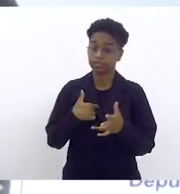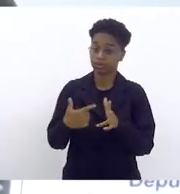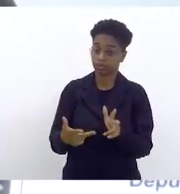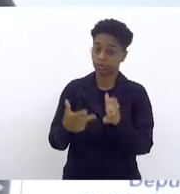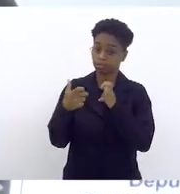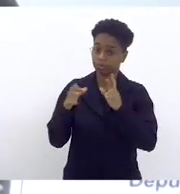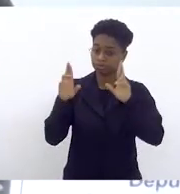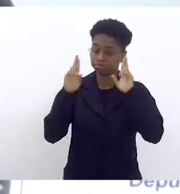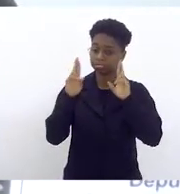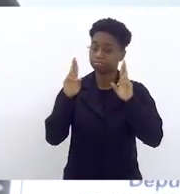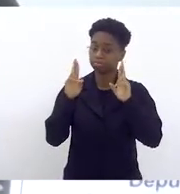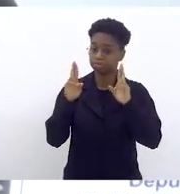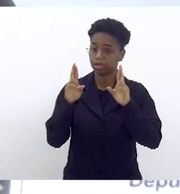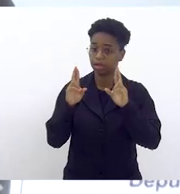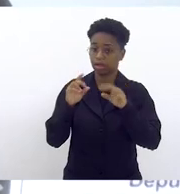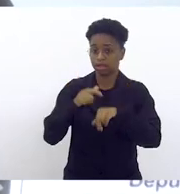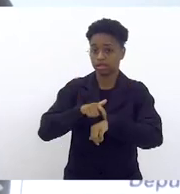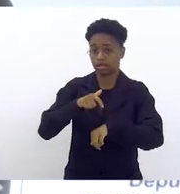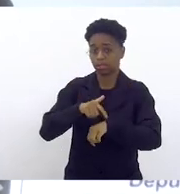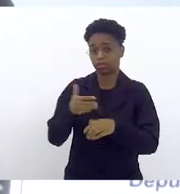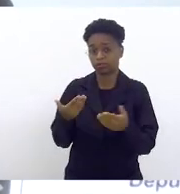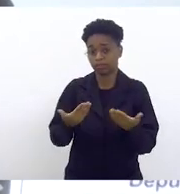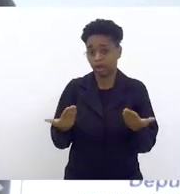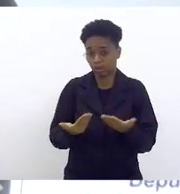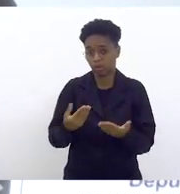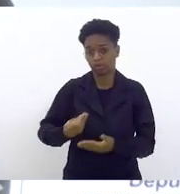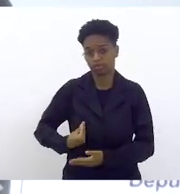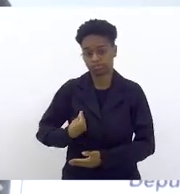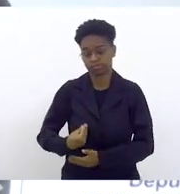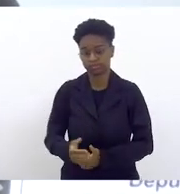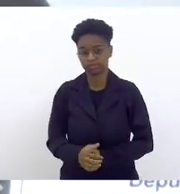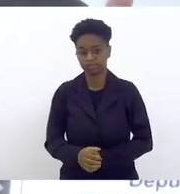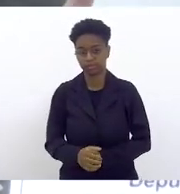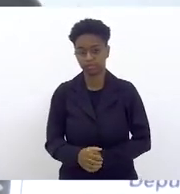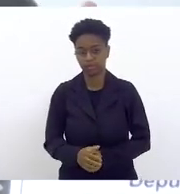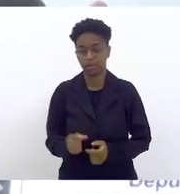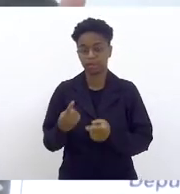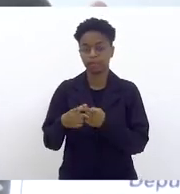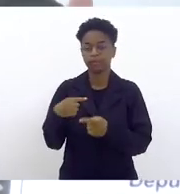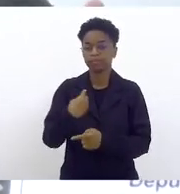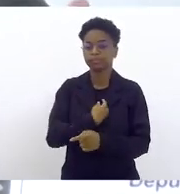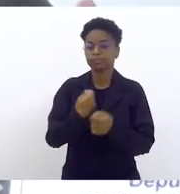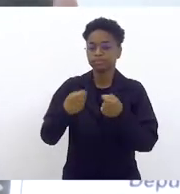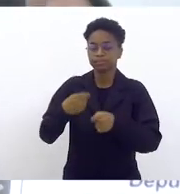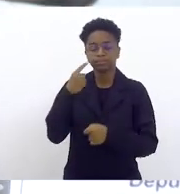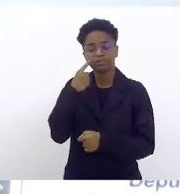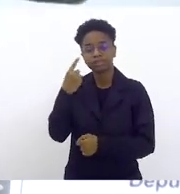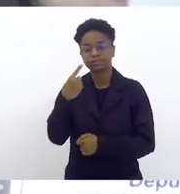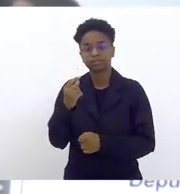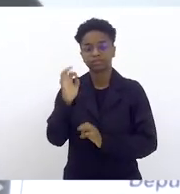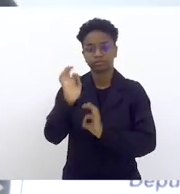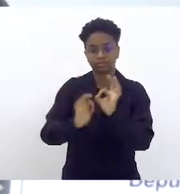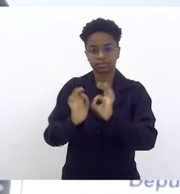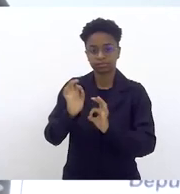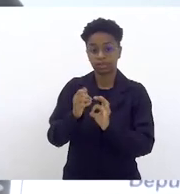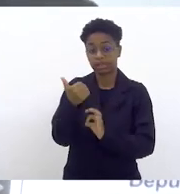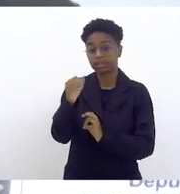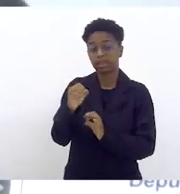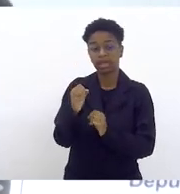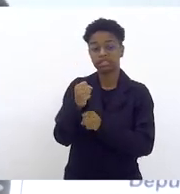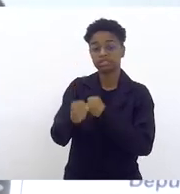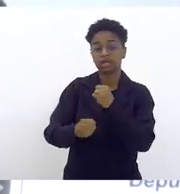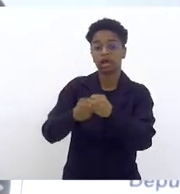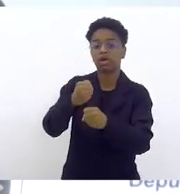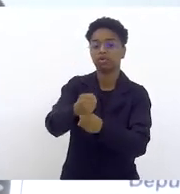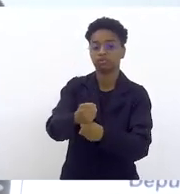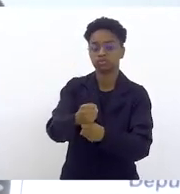Esperança os tempos que a gente está vivendo porque a gente tem que pensar esse planejamento uma década para frente e o